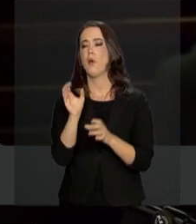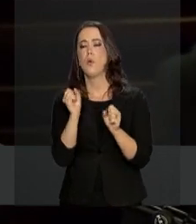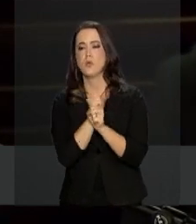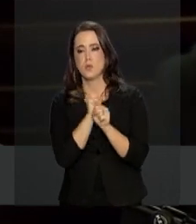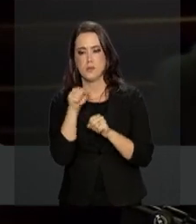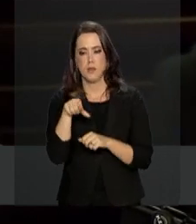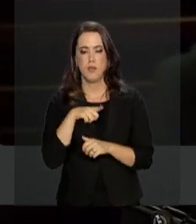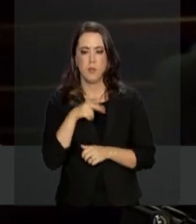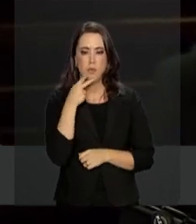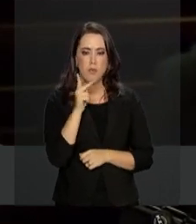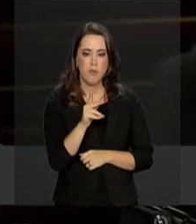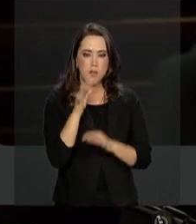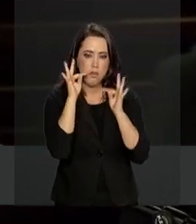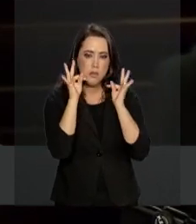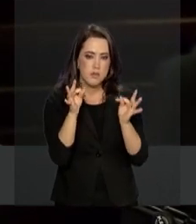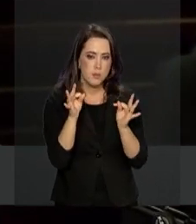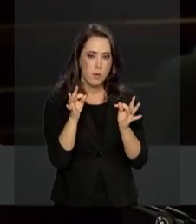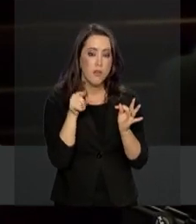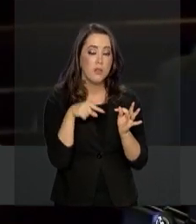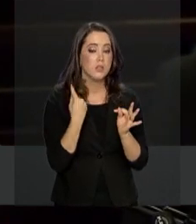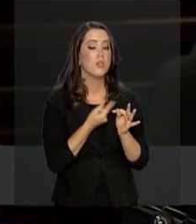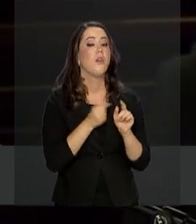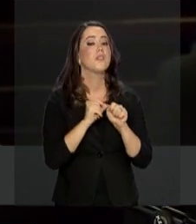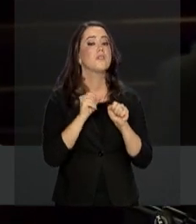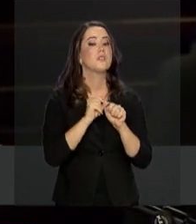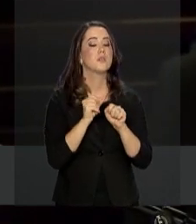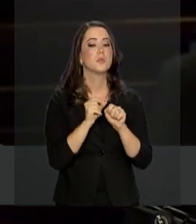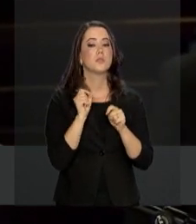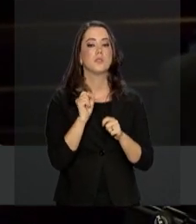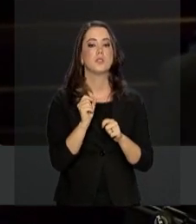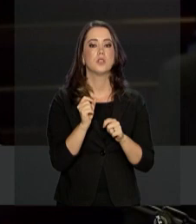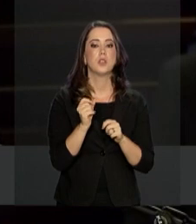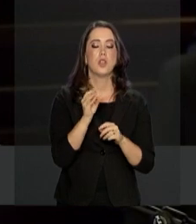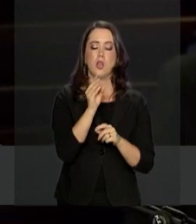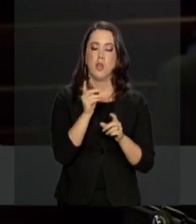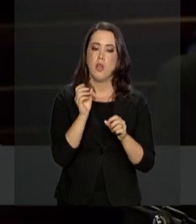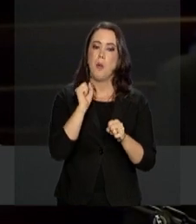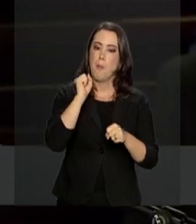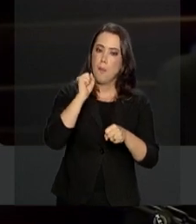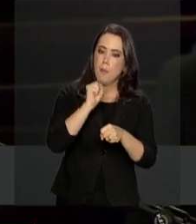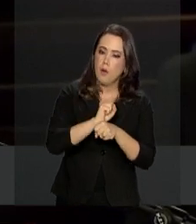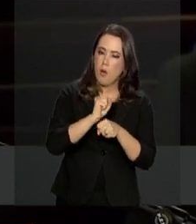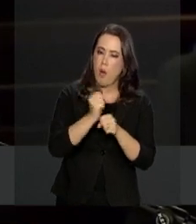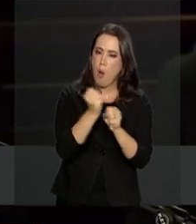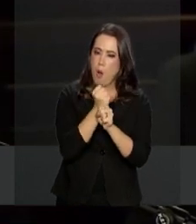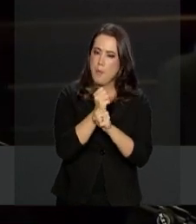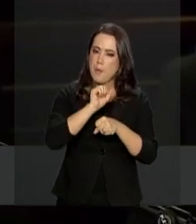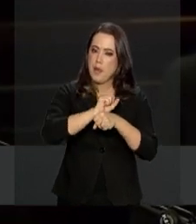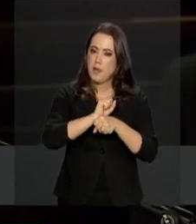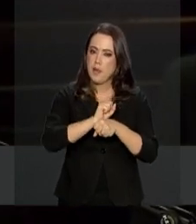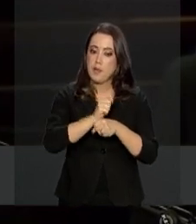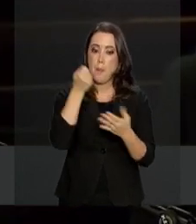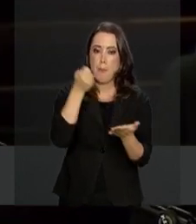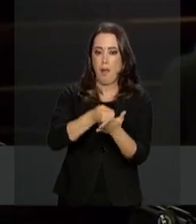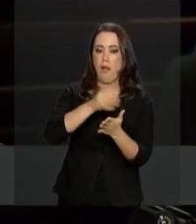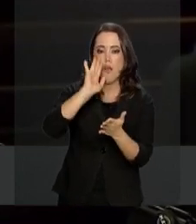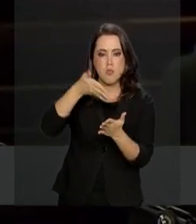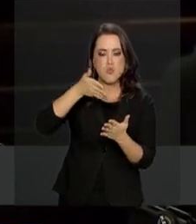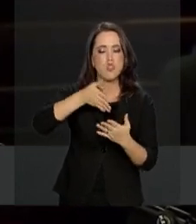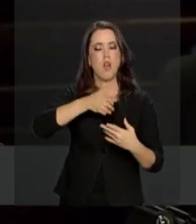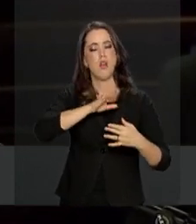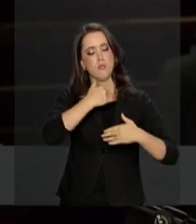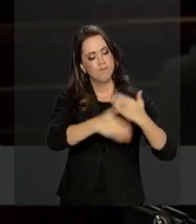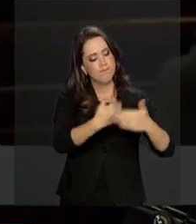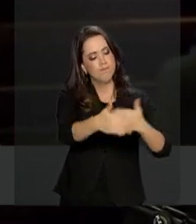construção civil poderá testemunhar fomos nós nos recuperamos isso pagamos o que devia e recuperamos esta